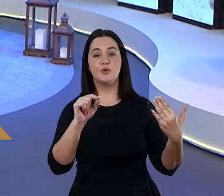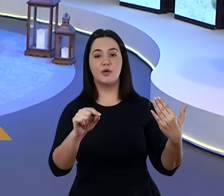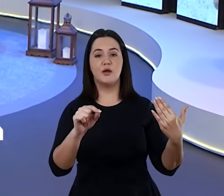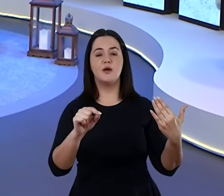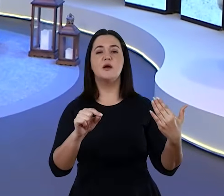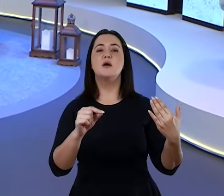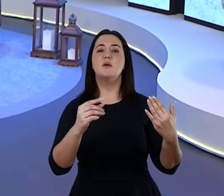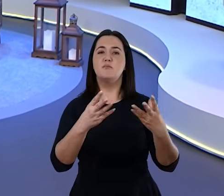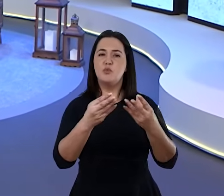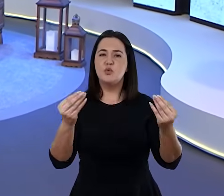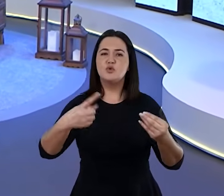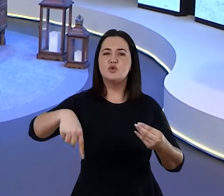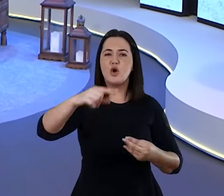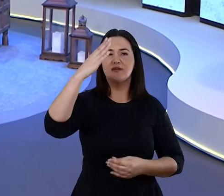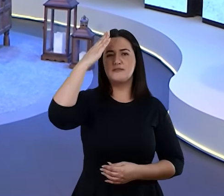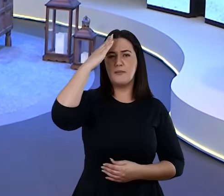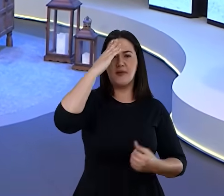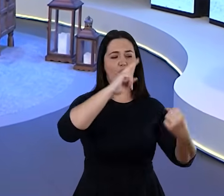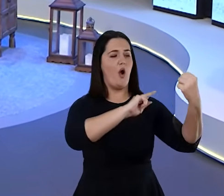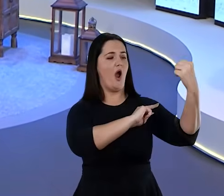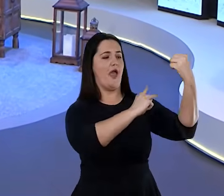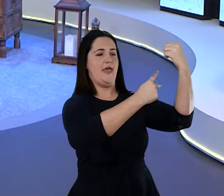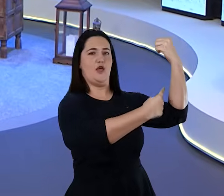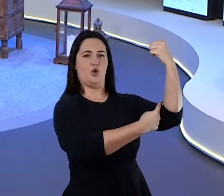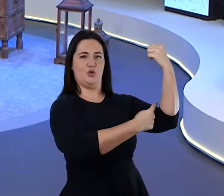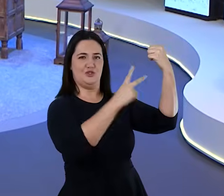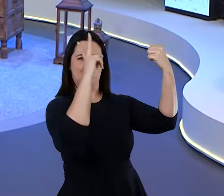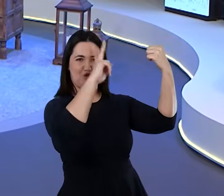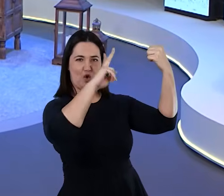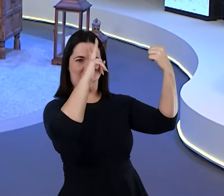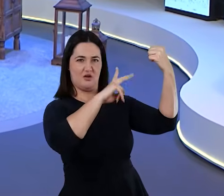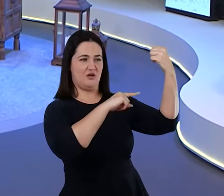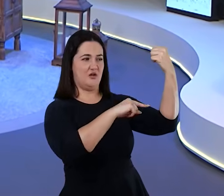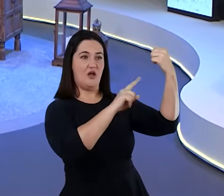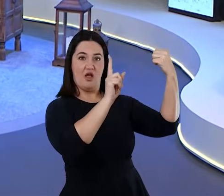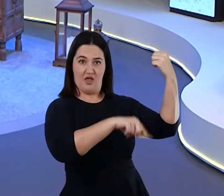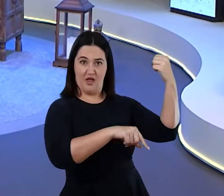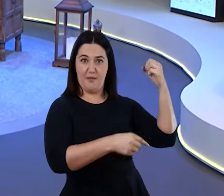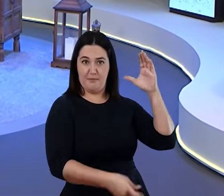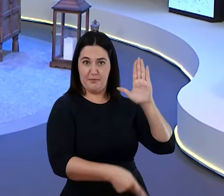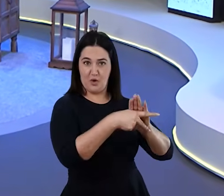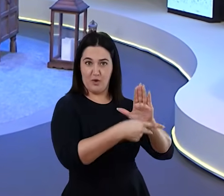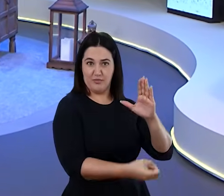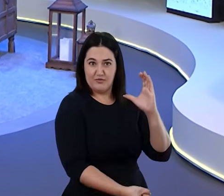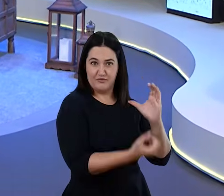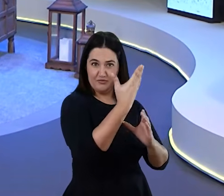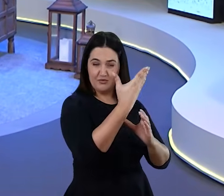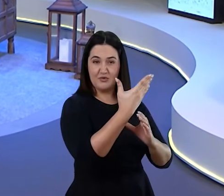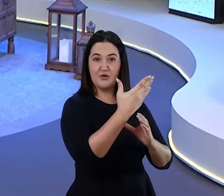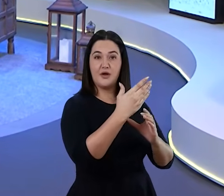é o fato de que muito do que sabemos de Hércules hoje não vem diretamente da fonte grega, você